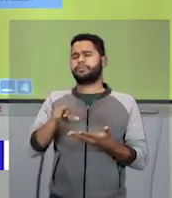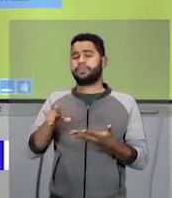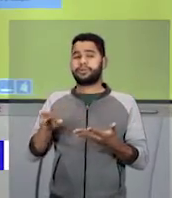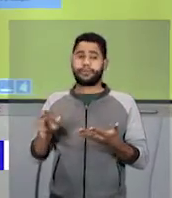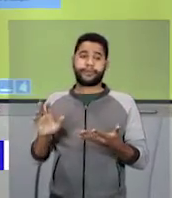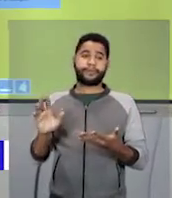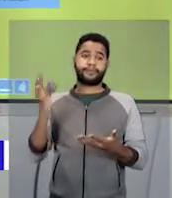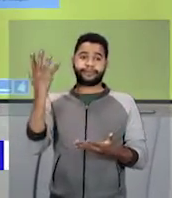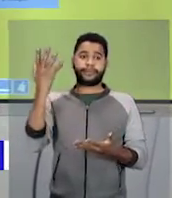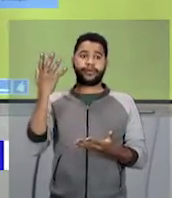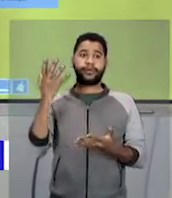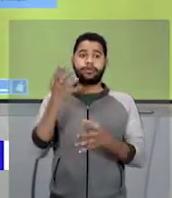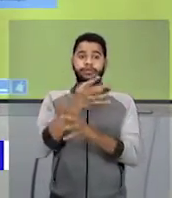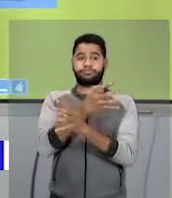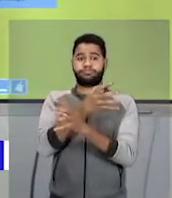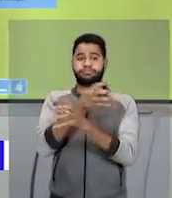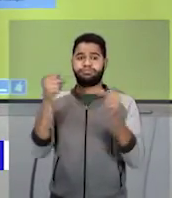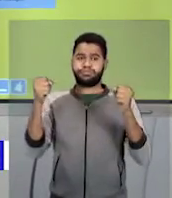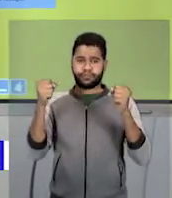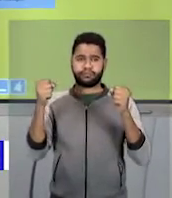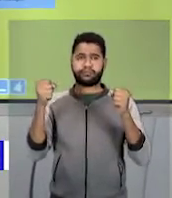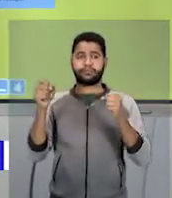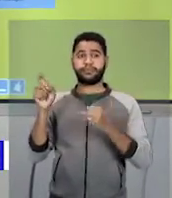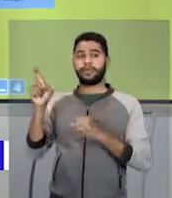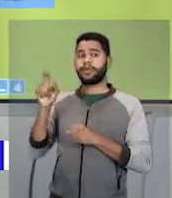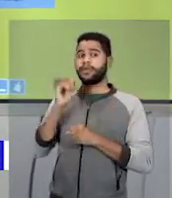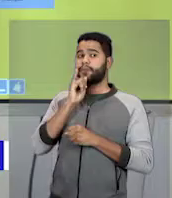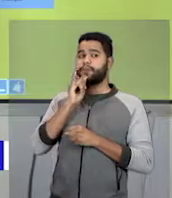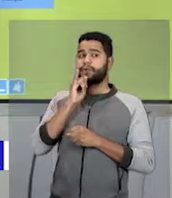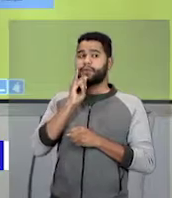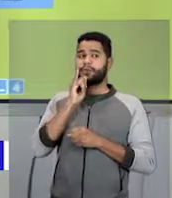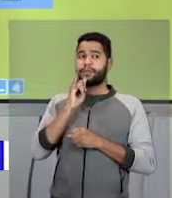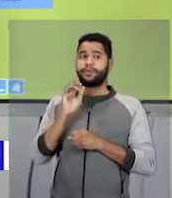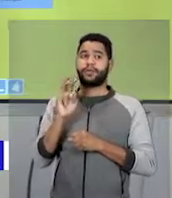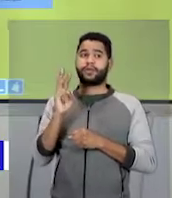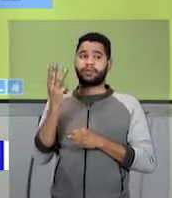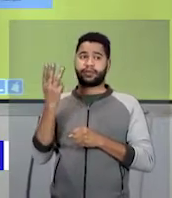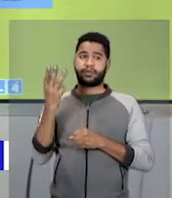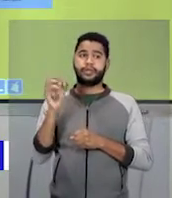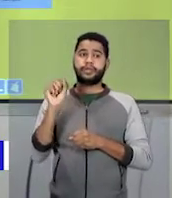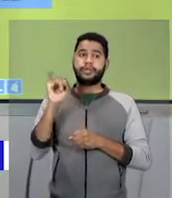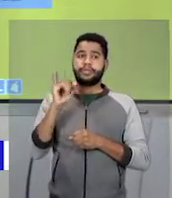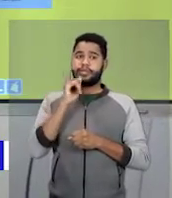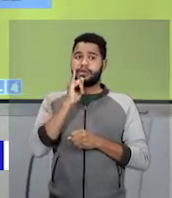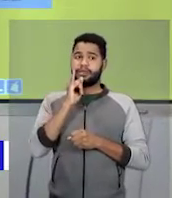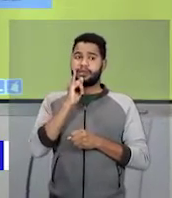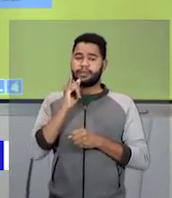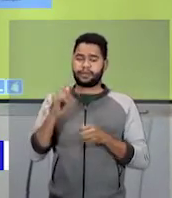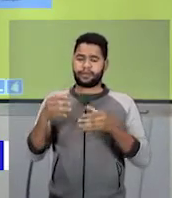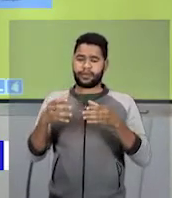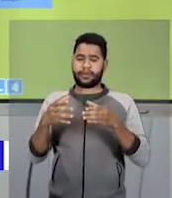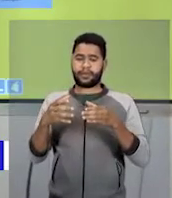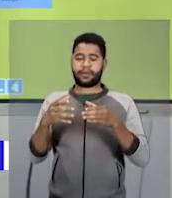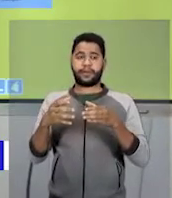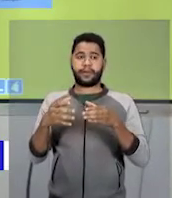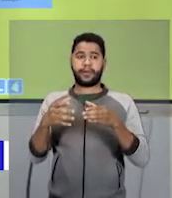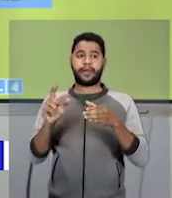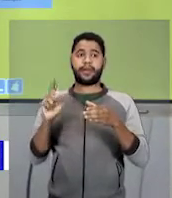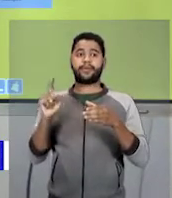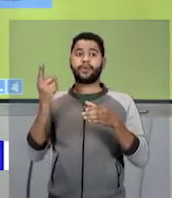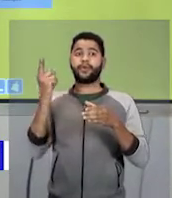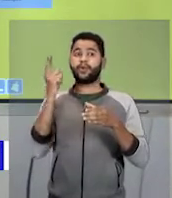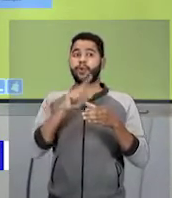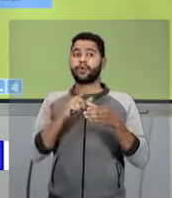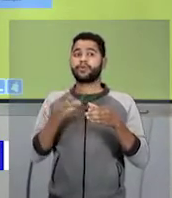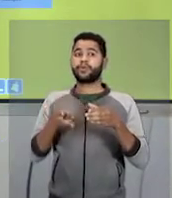de transferência de calor. Aqui, por exemplo, nós temos as três. Se você aquece uma panela, a primeira que você